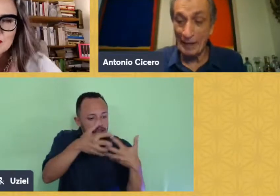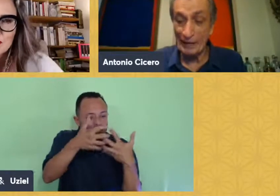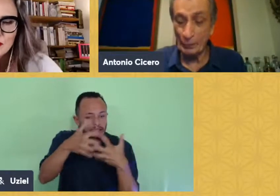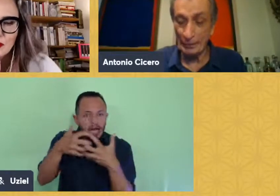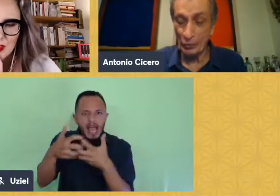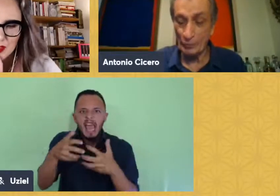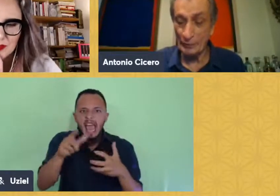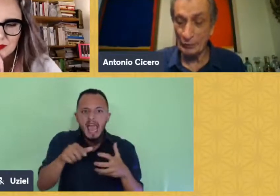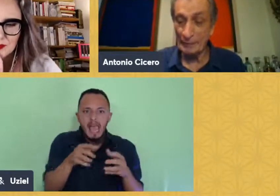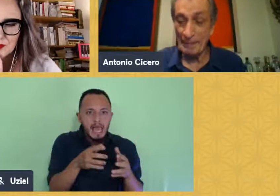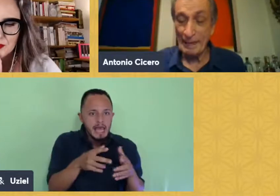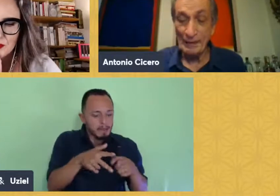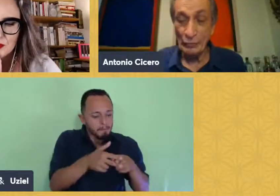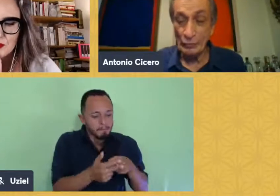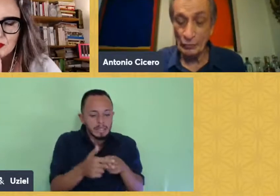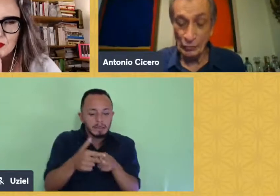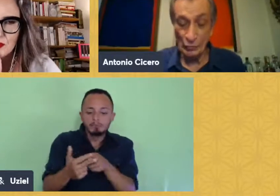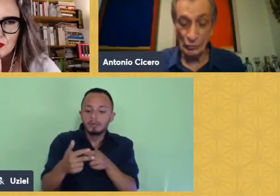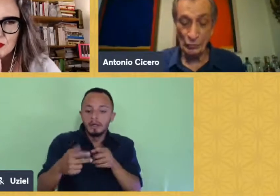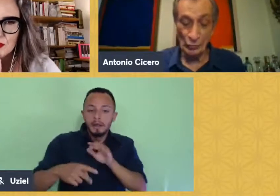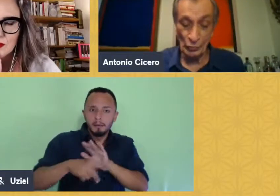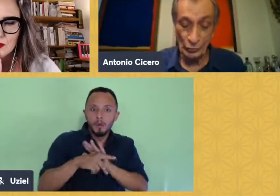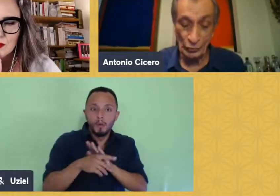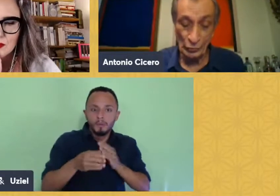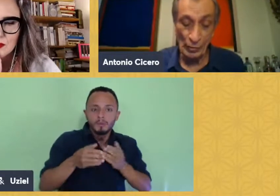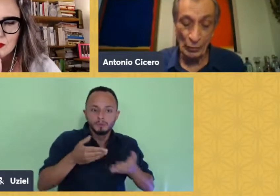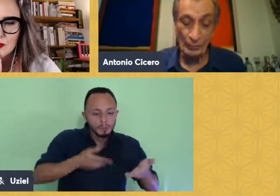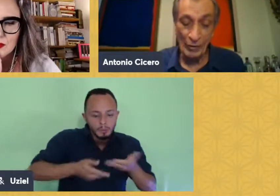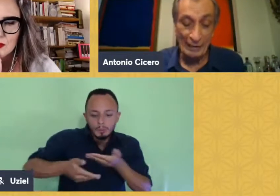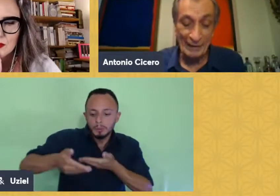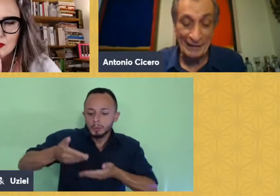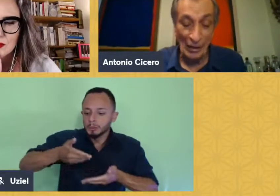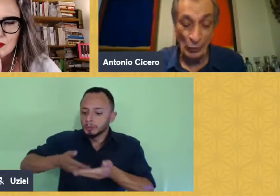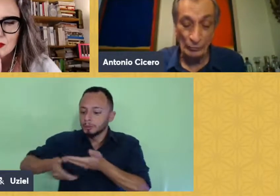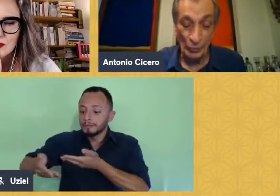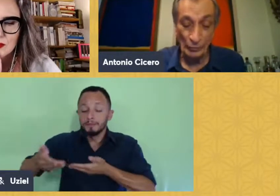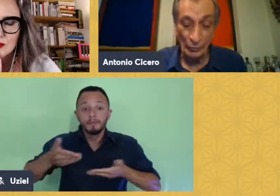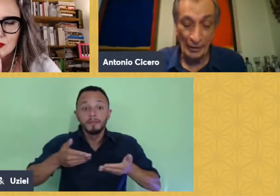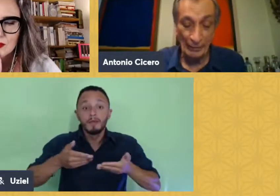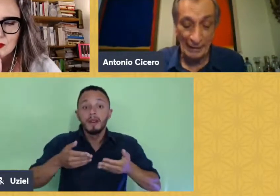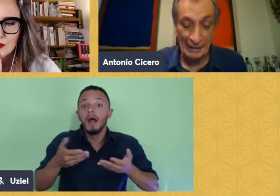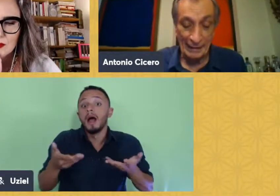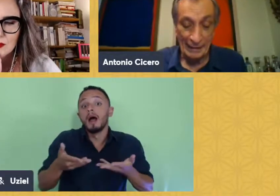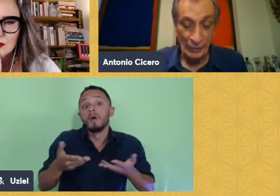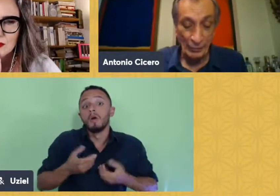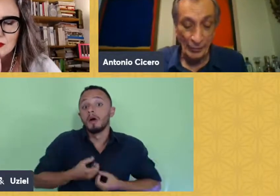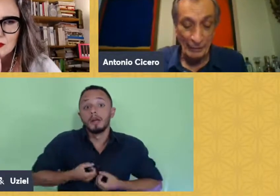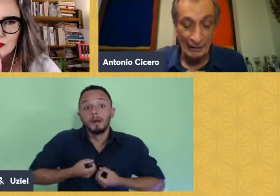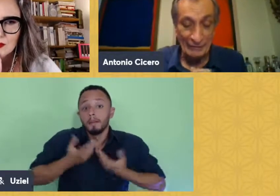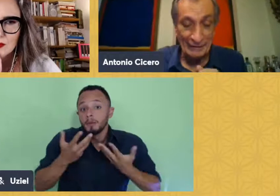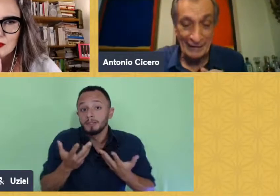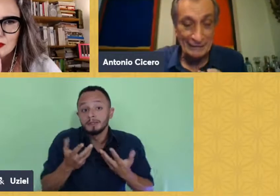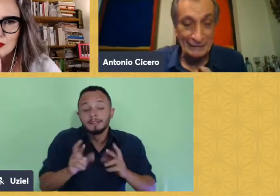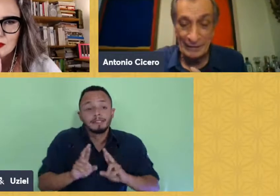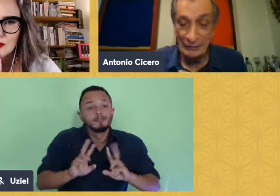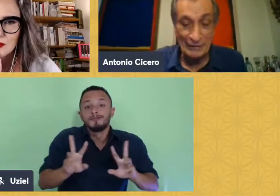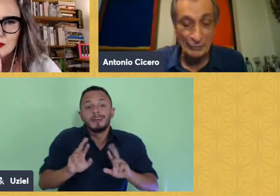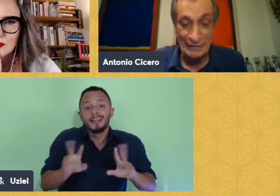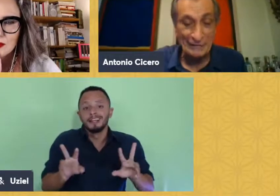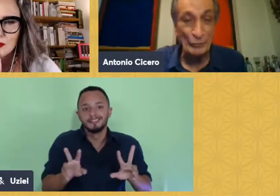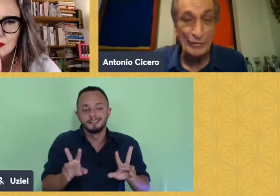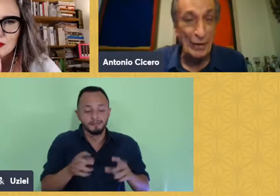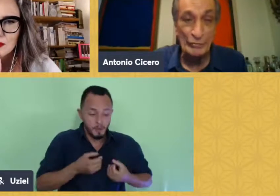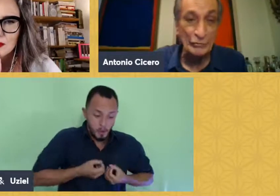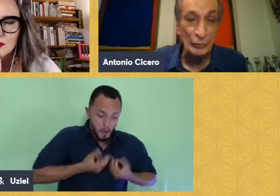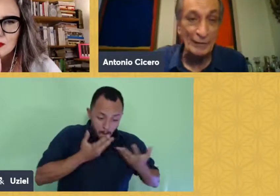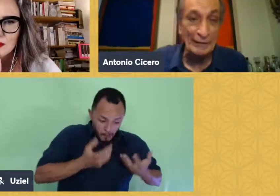um meio para alguma coisa. O poema não. O poema O poema, na verdade, tem uma